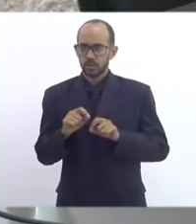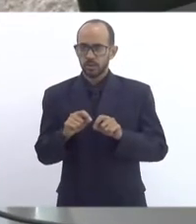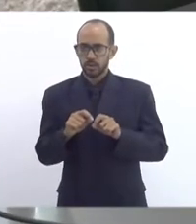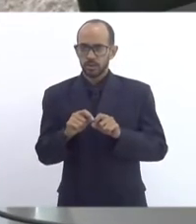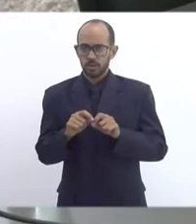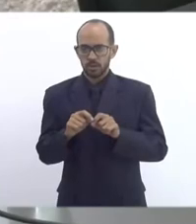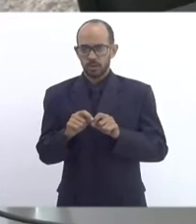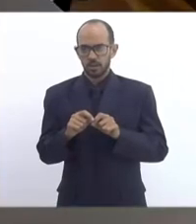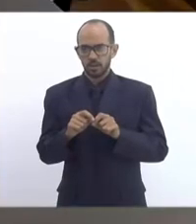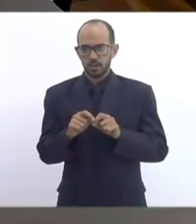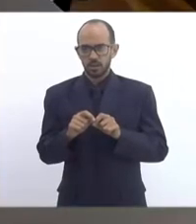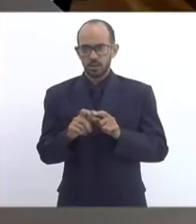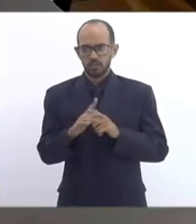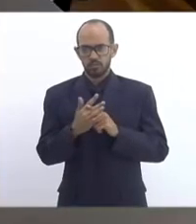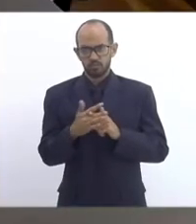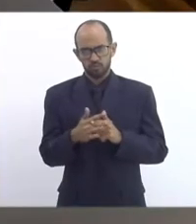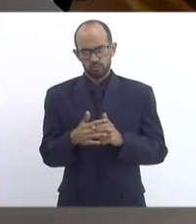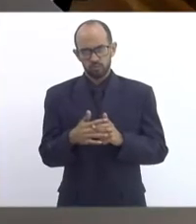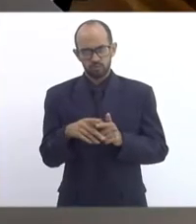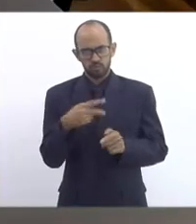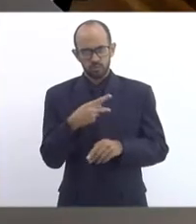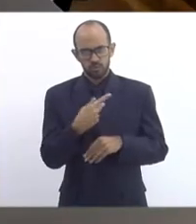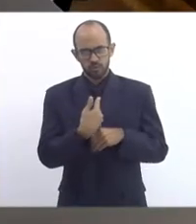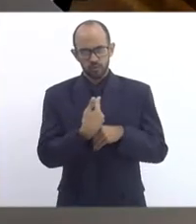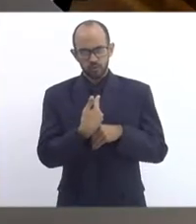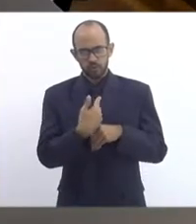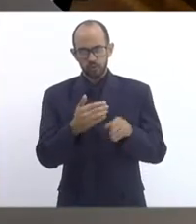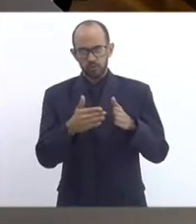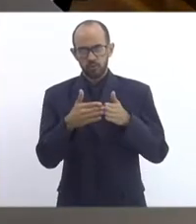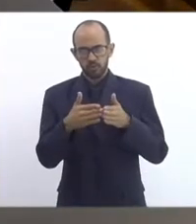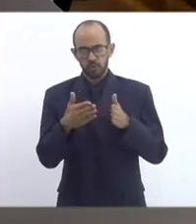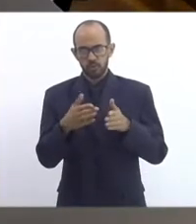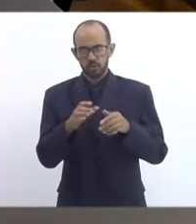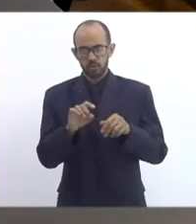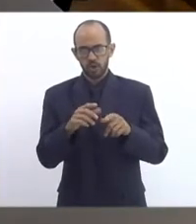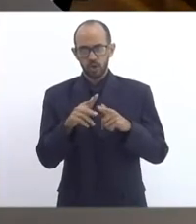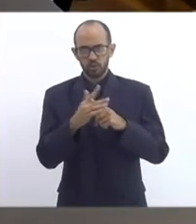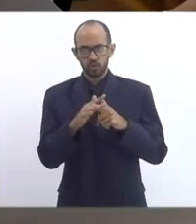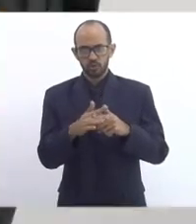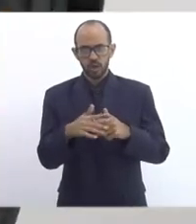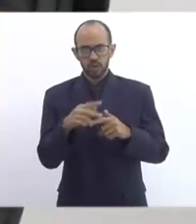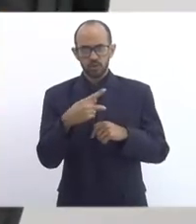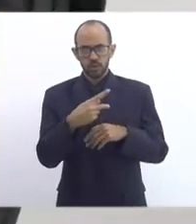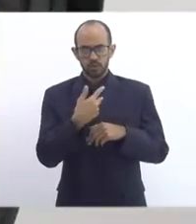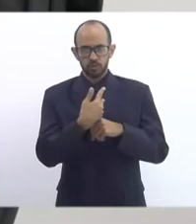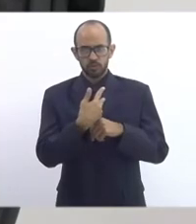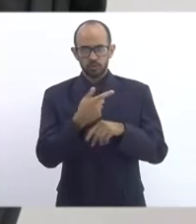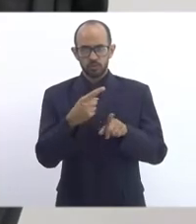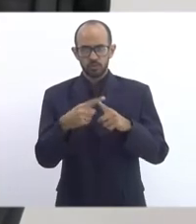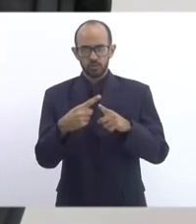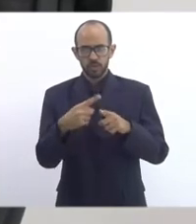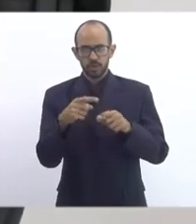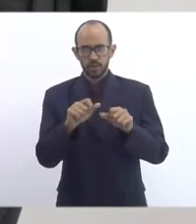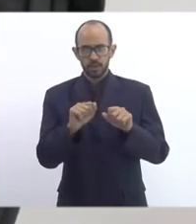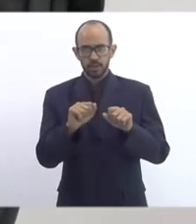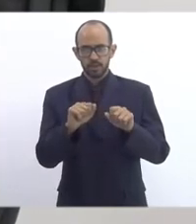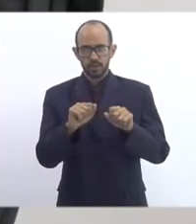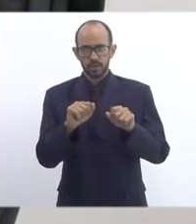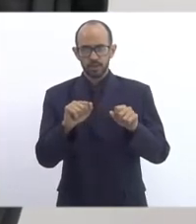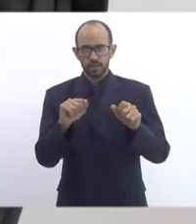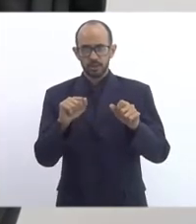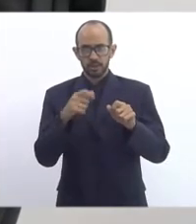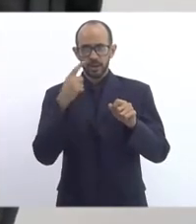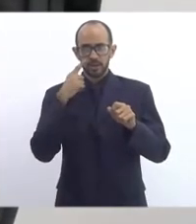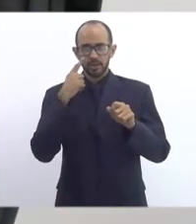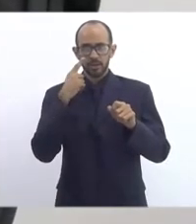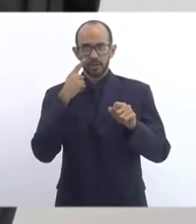ajusta seu vídeo para... Pois não? É só para ajustar seu vídeo que... Está tendo uma panorama. Obrigado. Da tua casa. Panorama